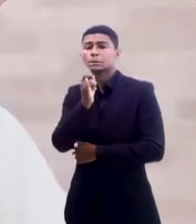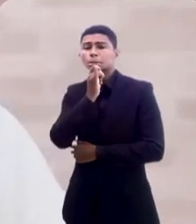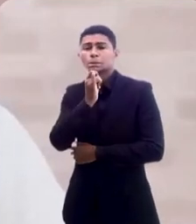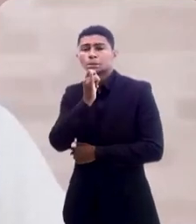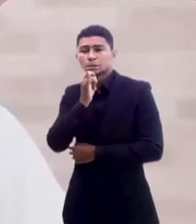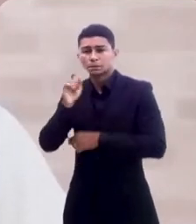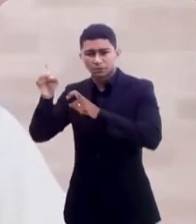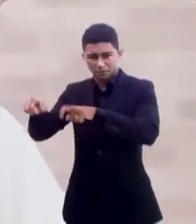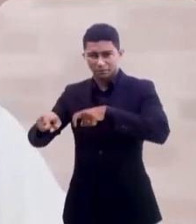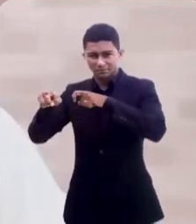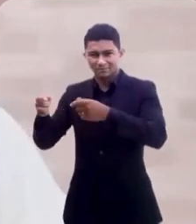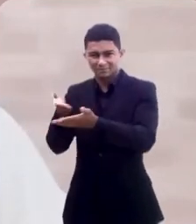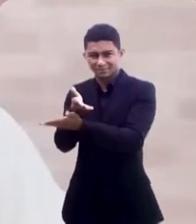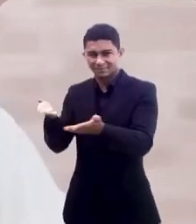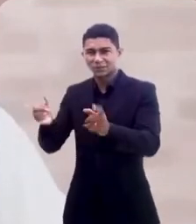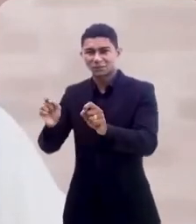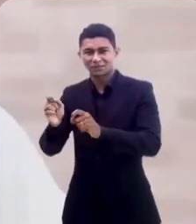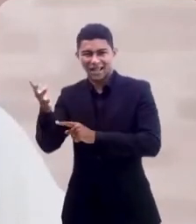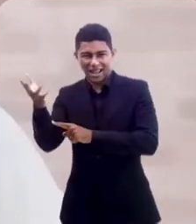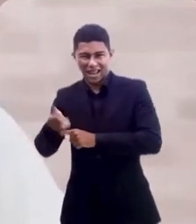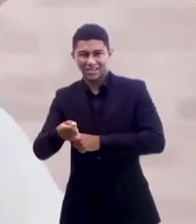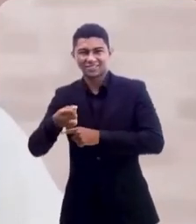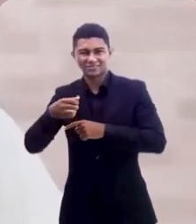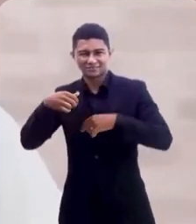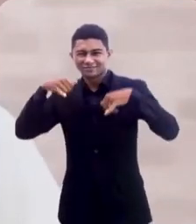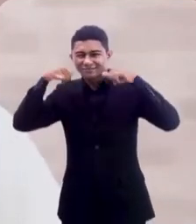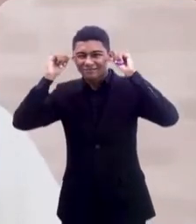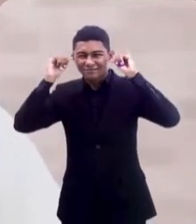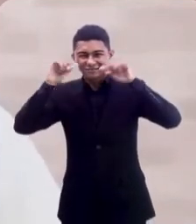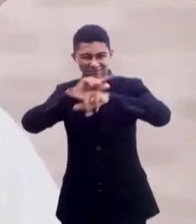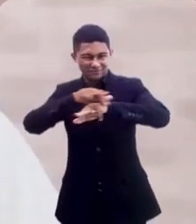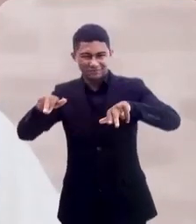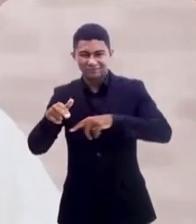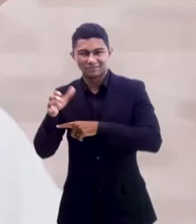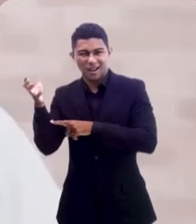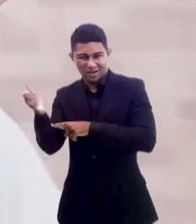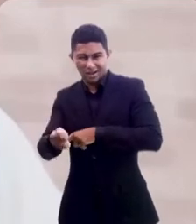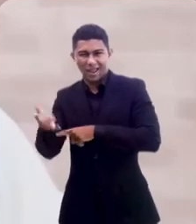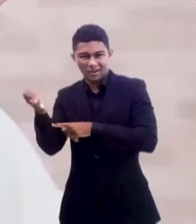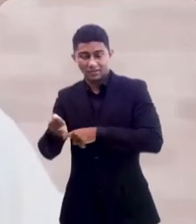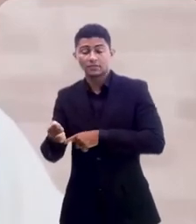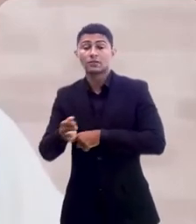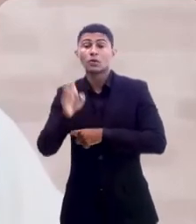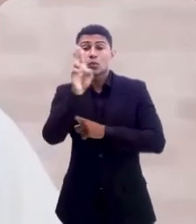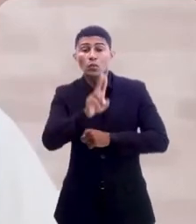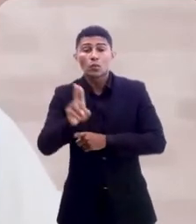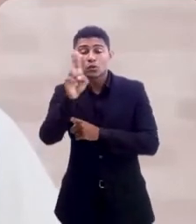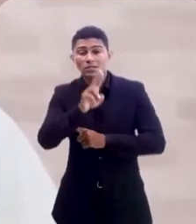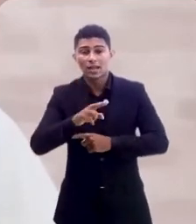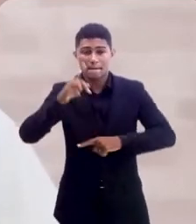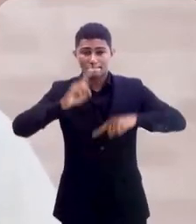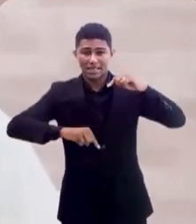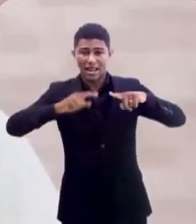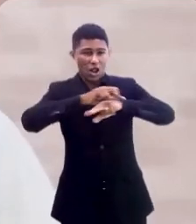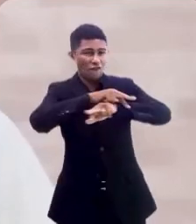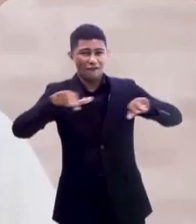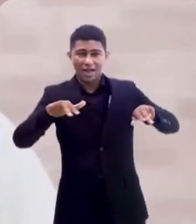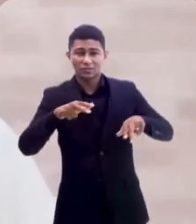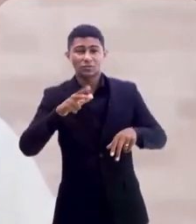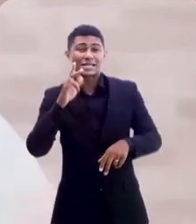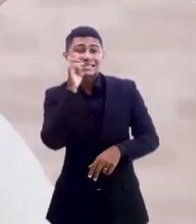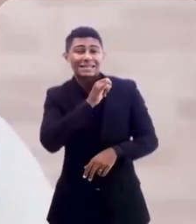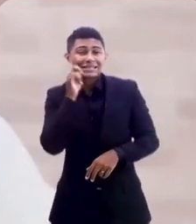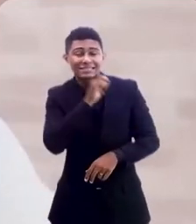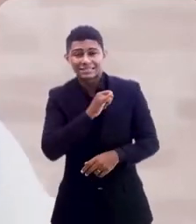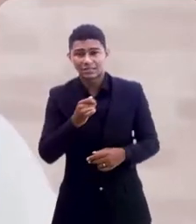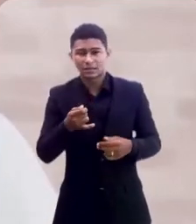As propriedades rurais que exploram a pecuária leiteira usam equipamentos movidos à energia elétrica, como